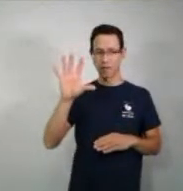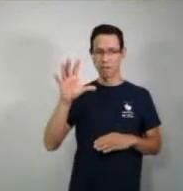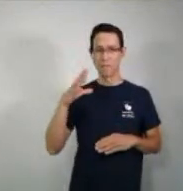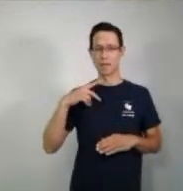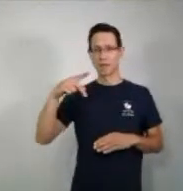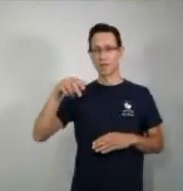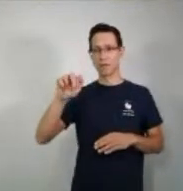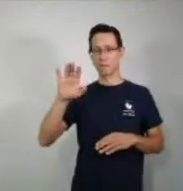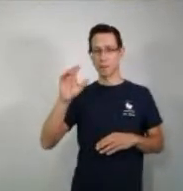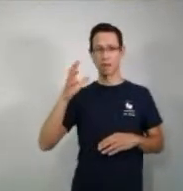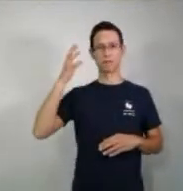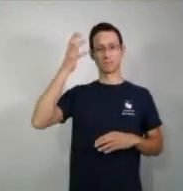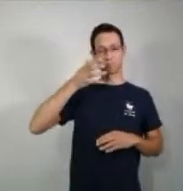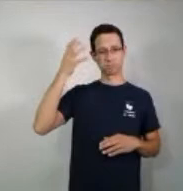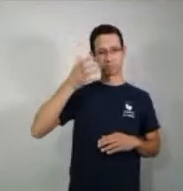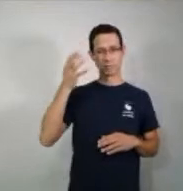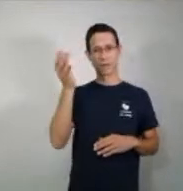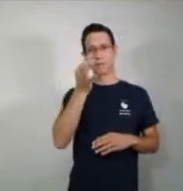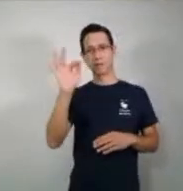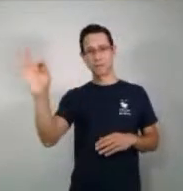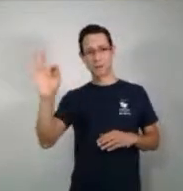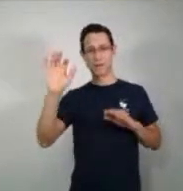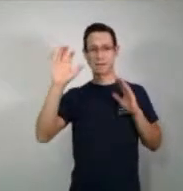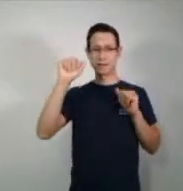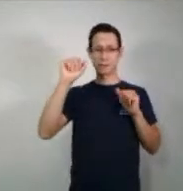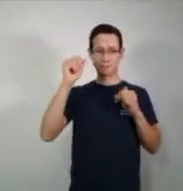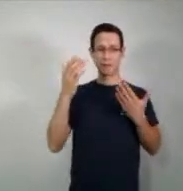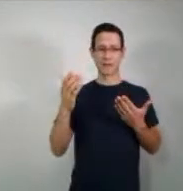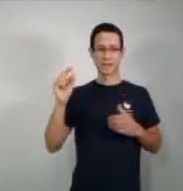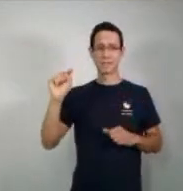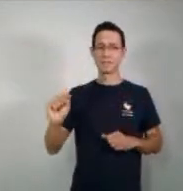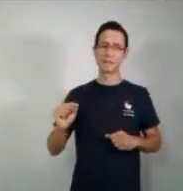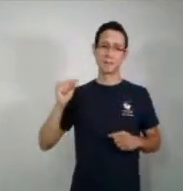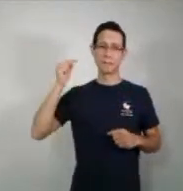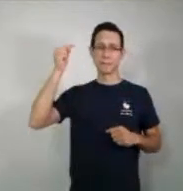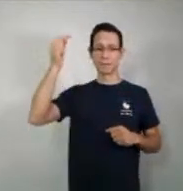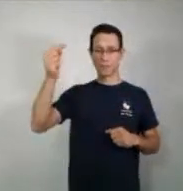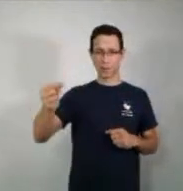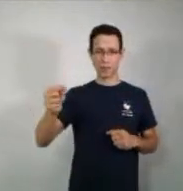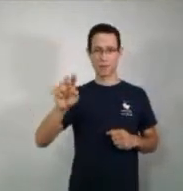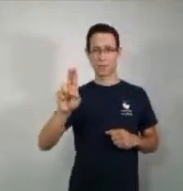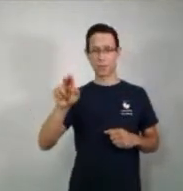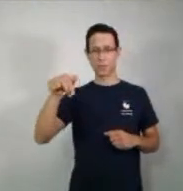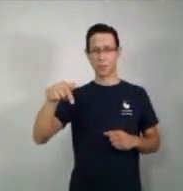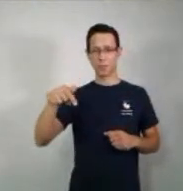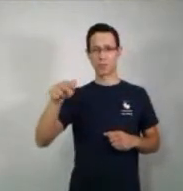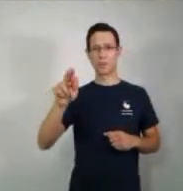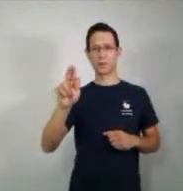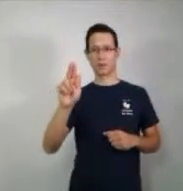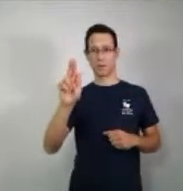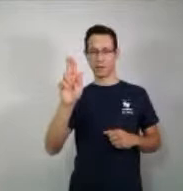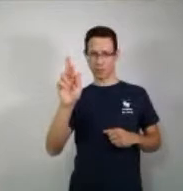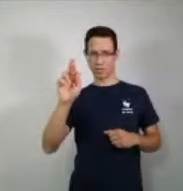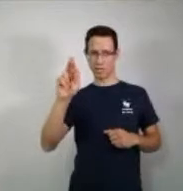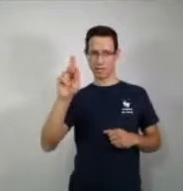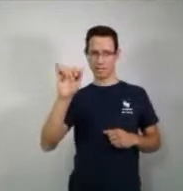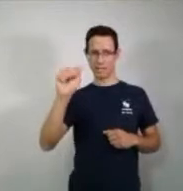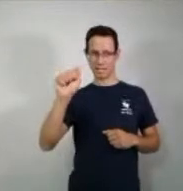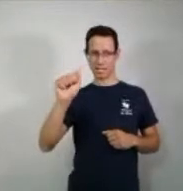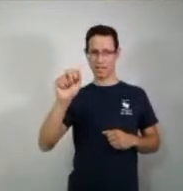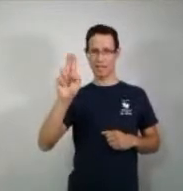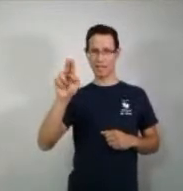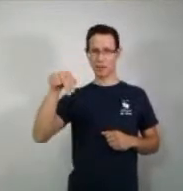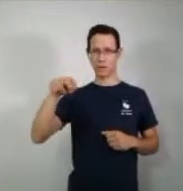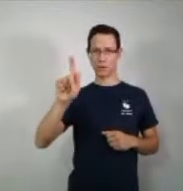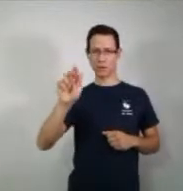na França, Espanha. Depois ele vai para a Hungria, é recebido com, né, com